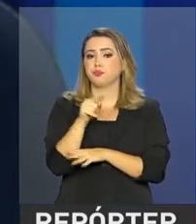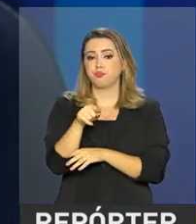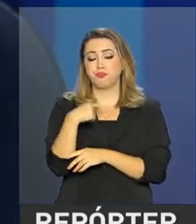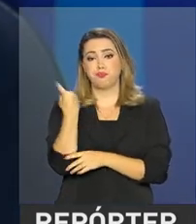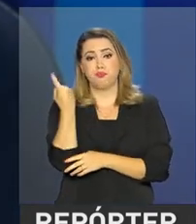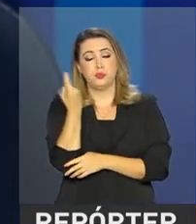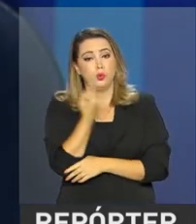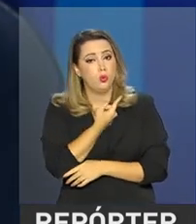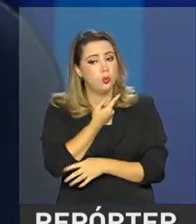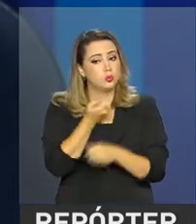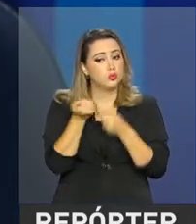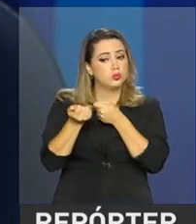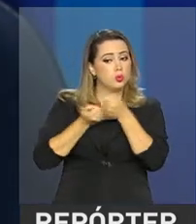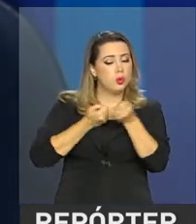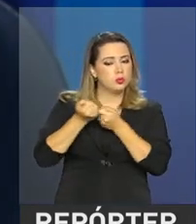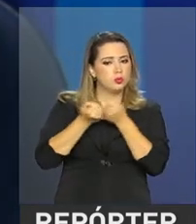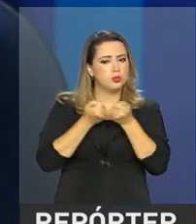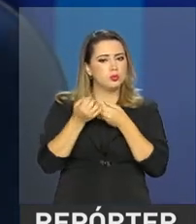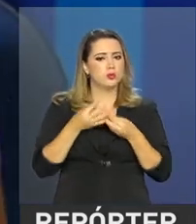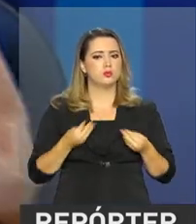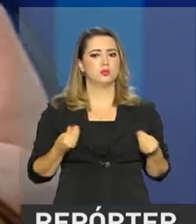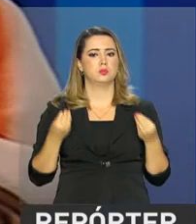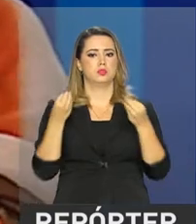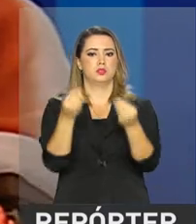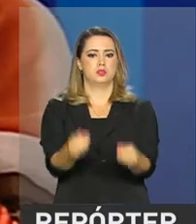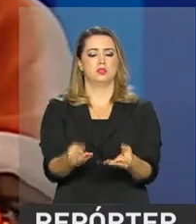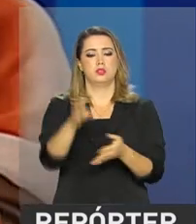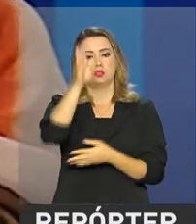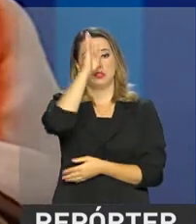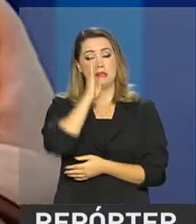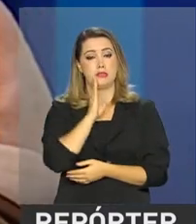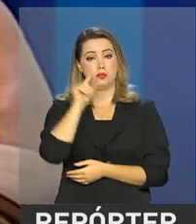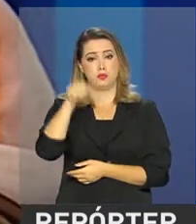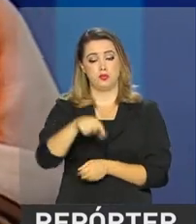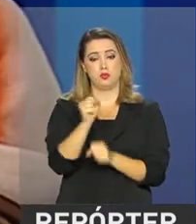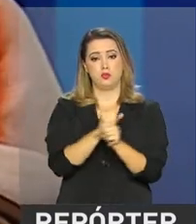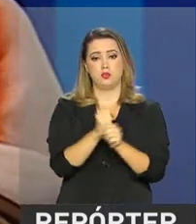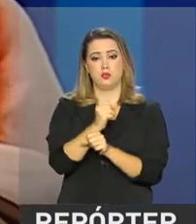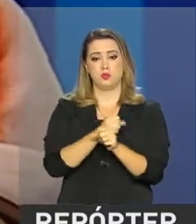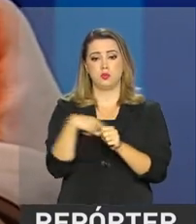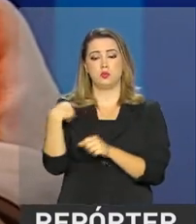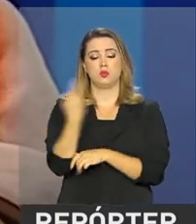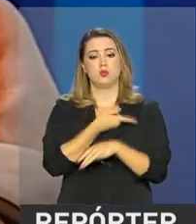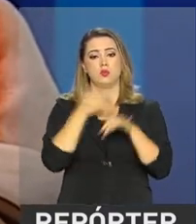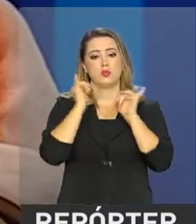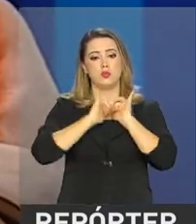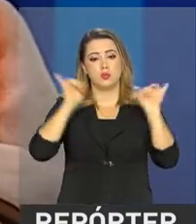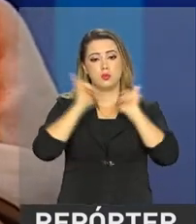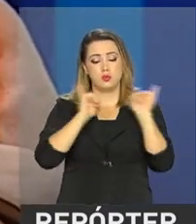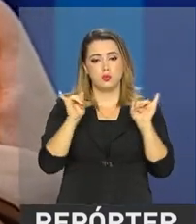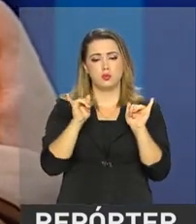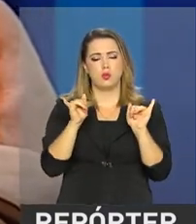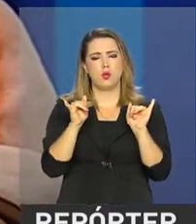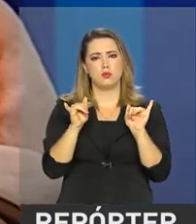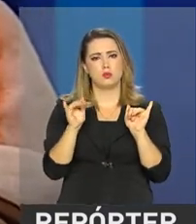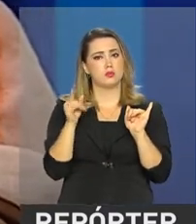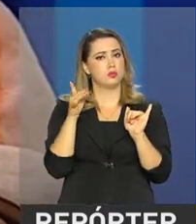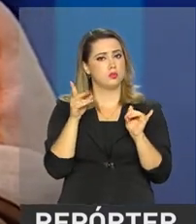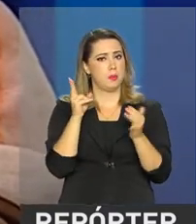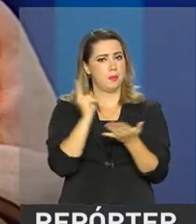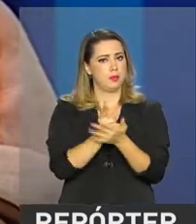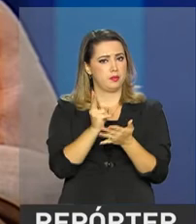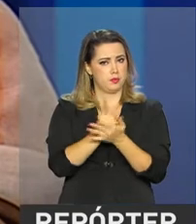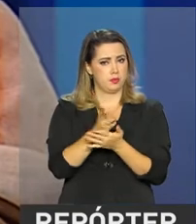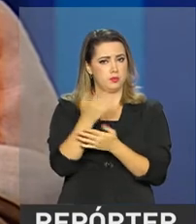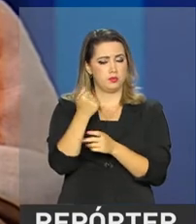quando nós ajustamos a concessão da gratuidade neste ano, nós avisamos, porque ainda assim o número